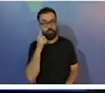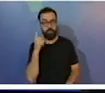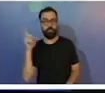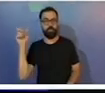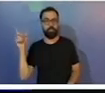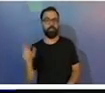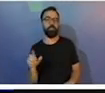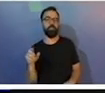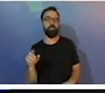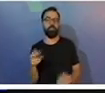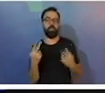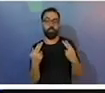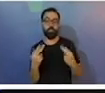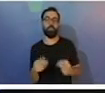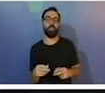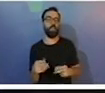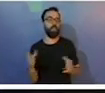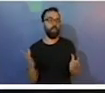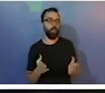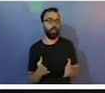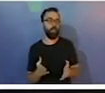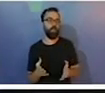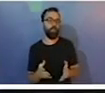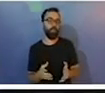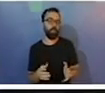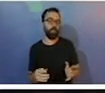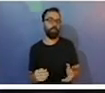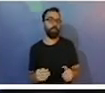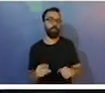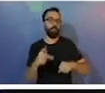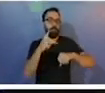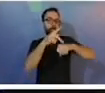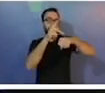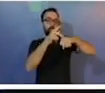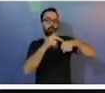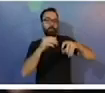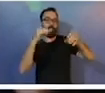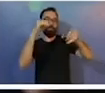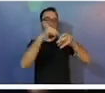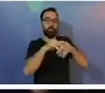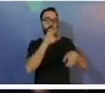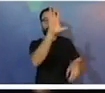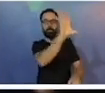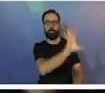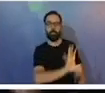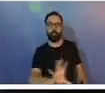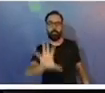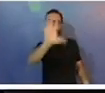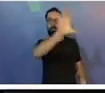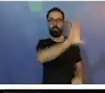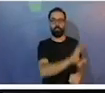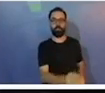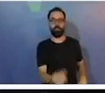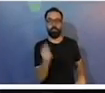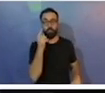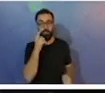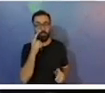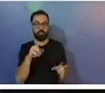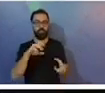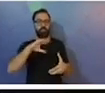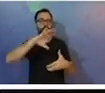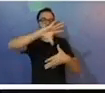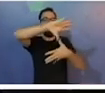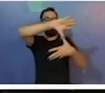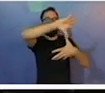nós tínhamos lá, só que colocou o nome dos países dentro daqueles pedaços de terra. Então, olha nas